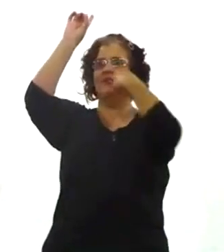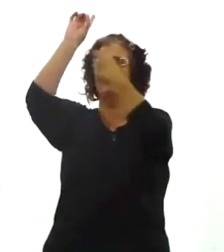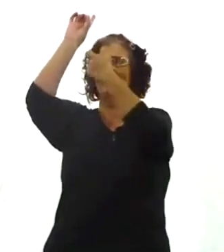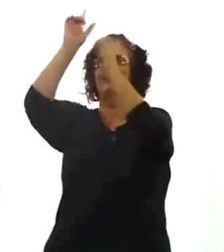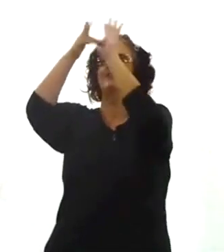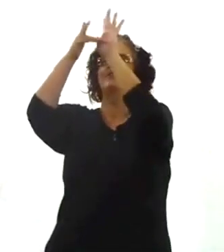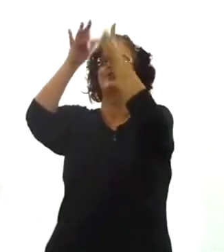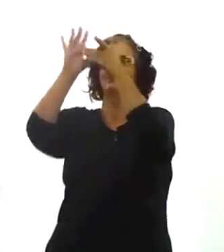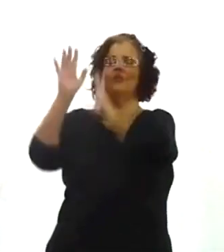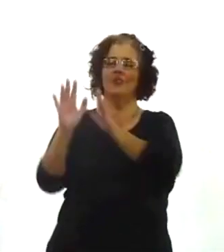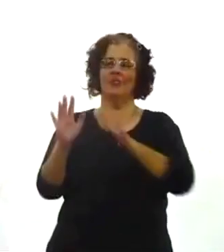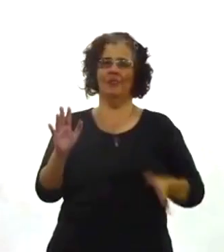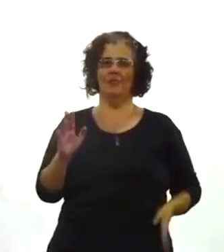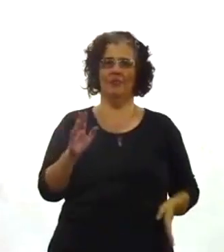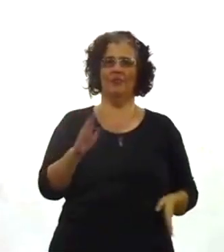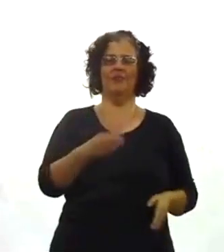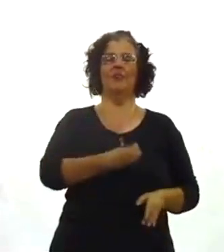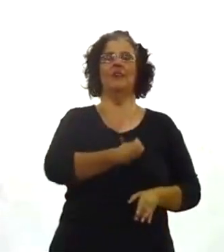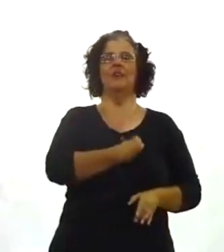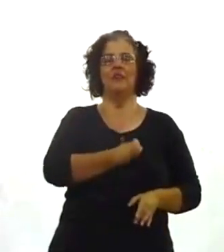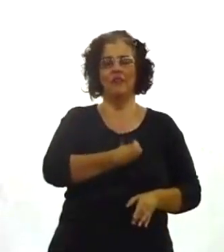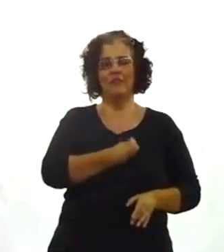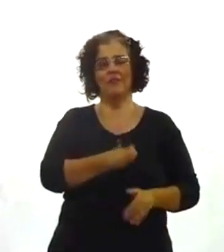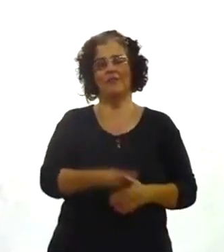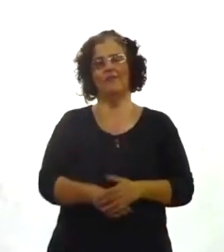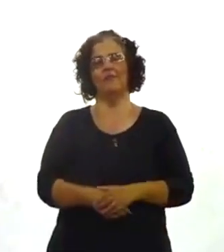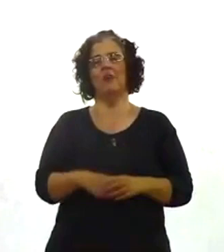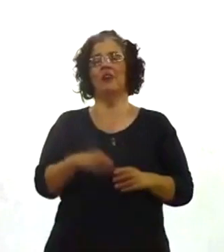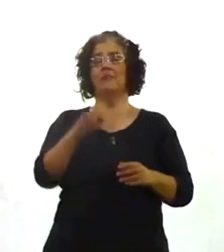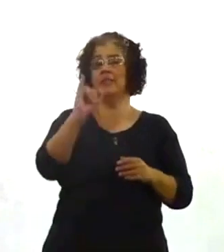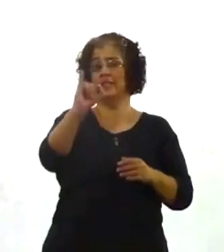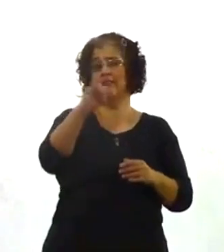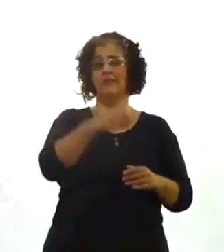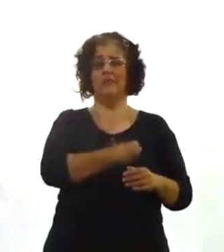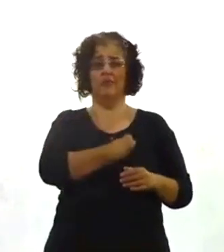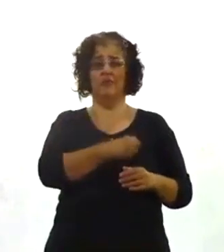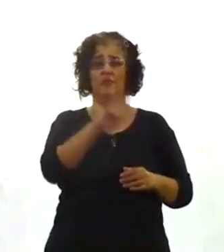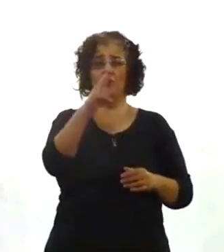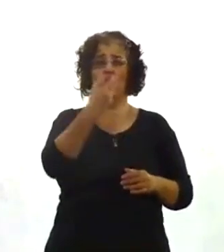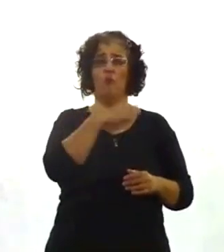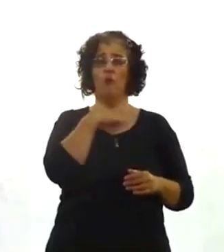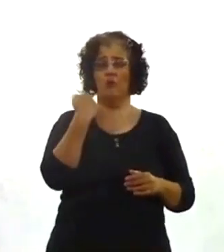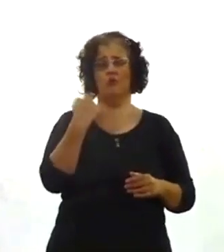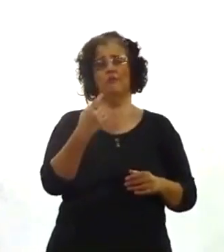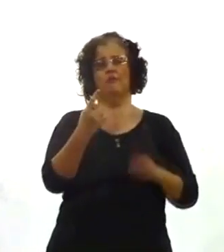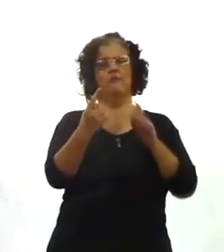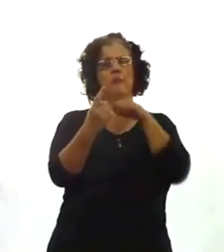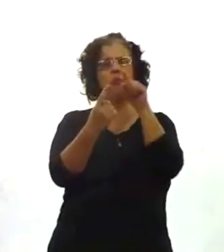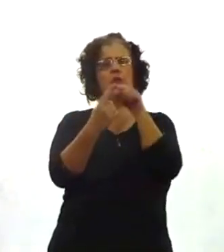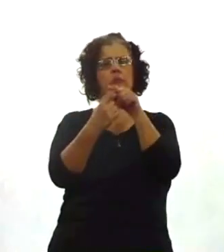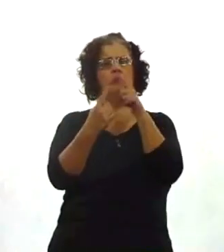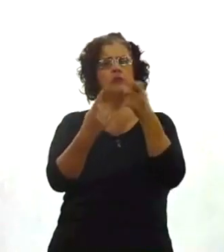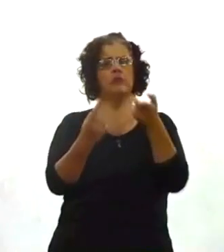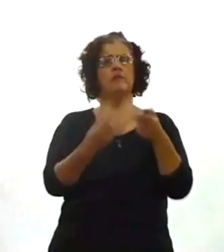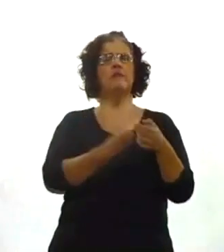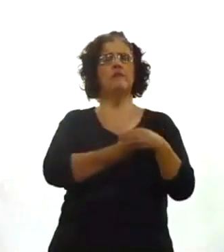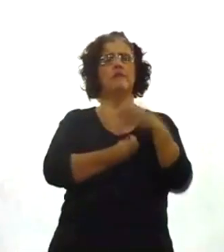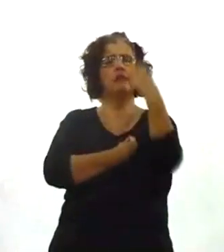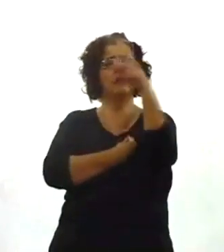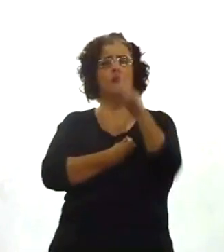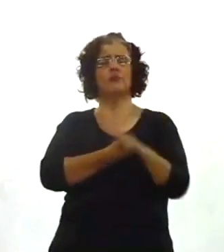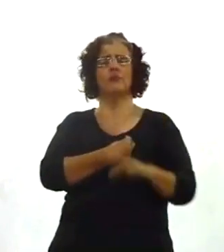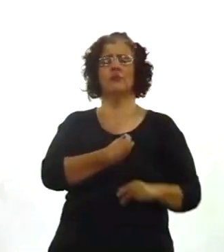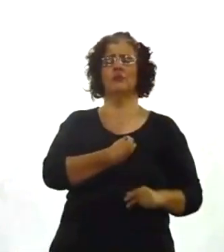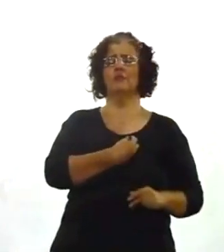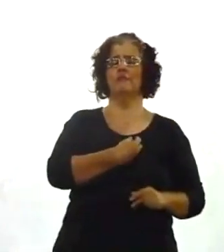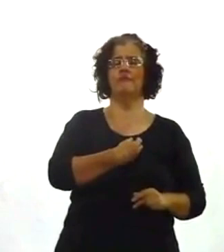viva ou quer morra. Esse deve ser o objetivo da sua vida, esse deve ser o alvo do seu